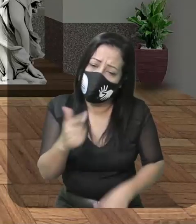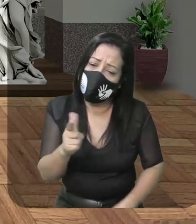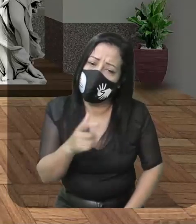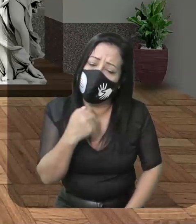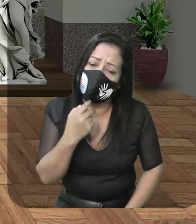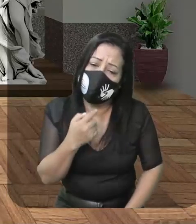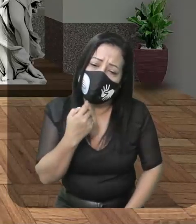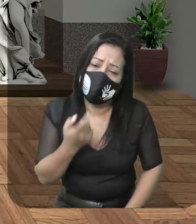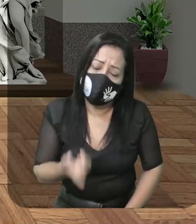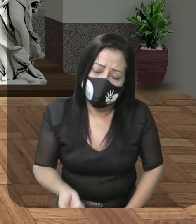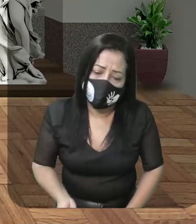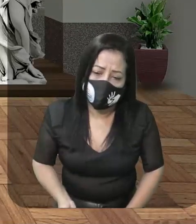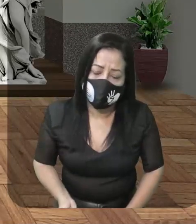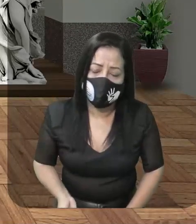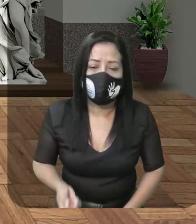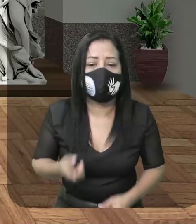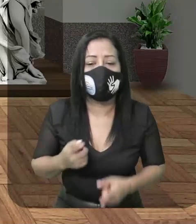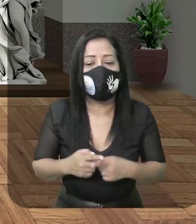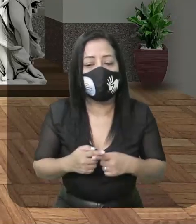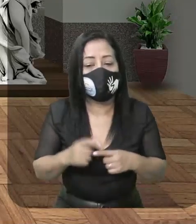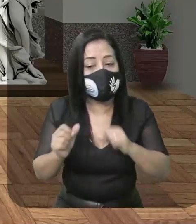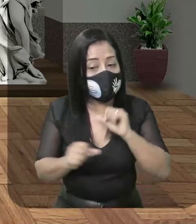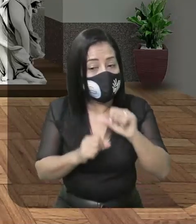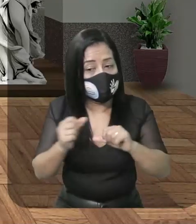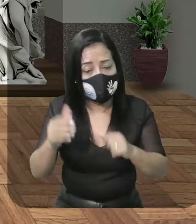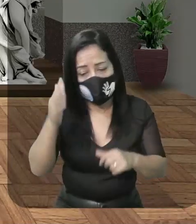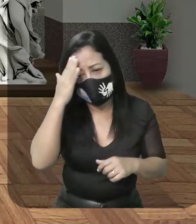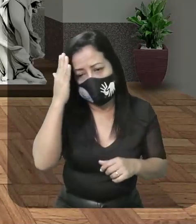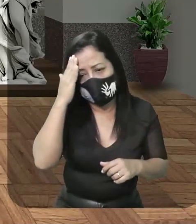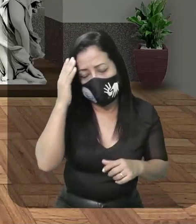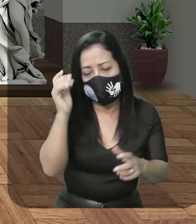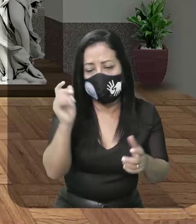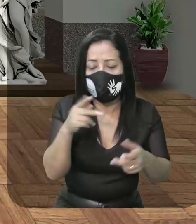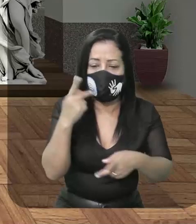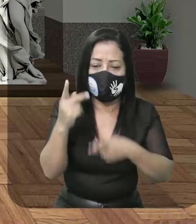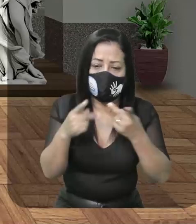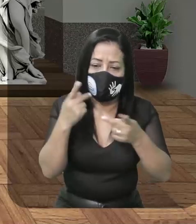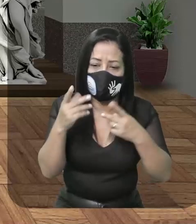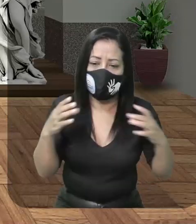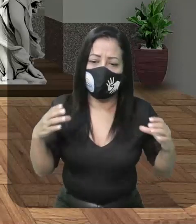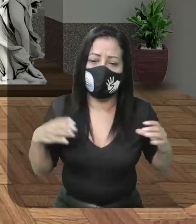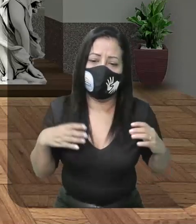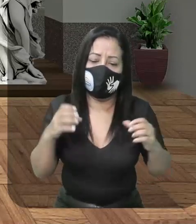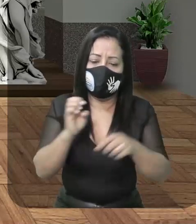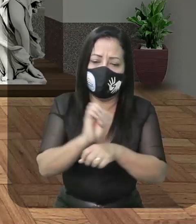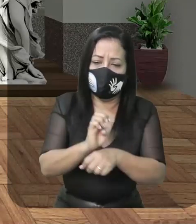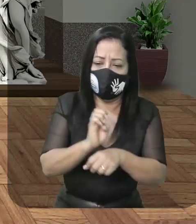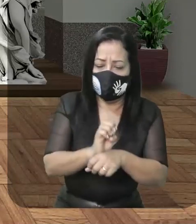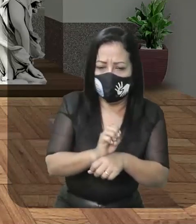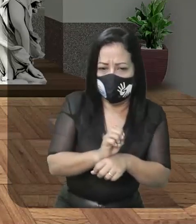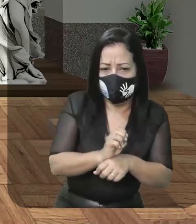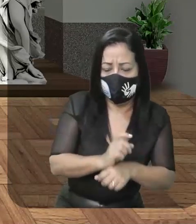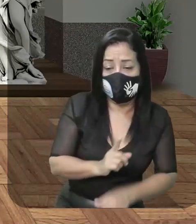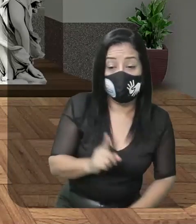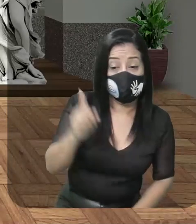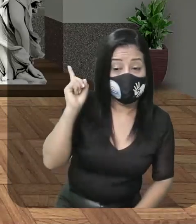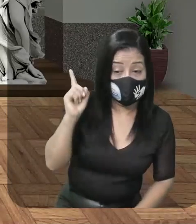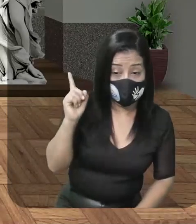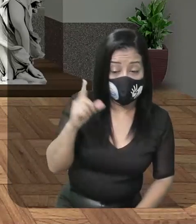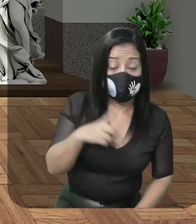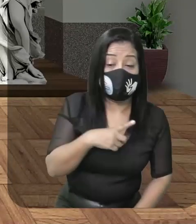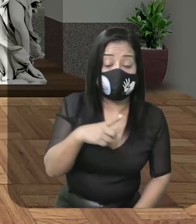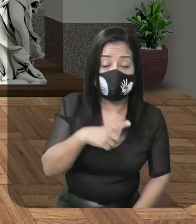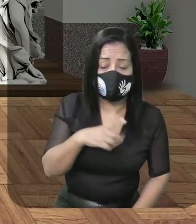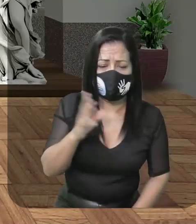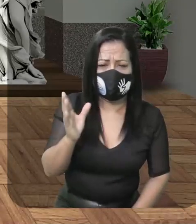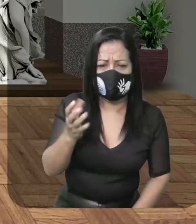invertemos agora o entendimento. Estamos falando de cidades-estados. Estamos falando que lá existia uma soberania.